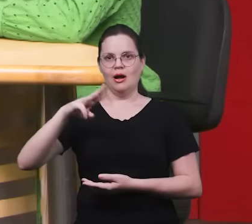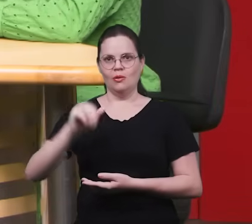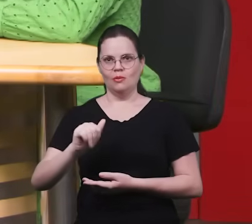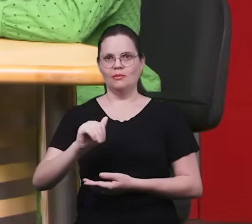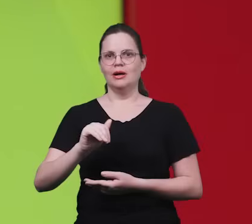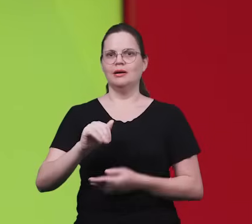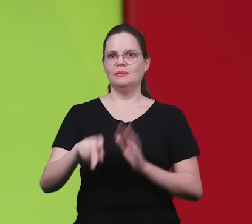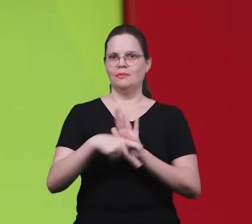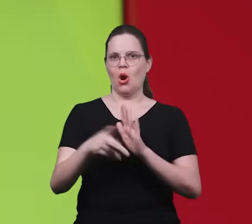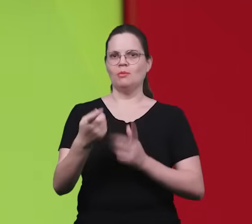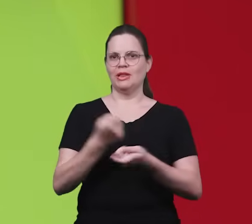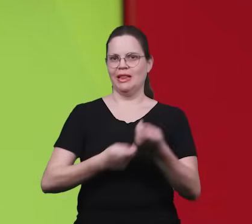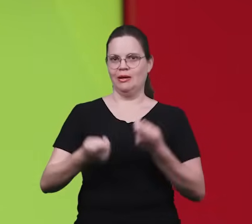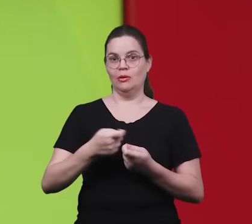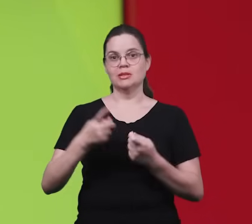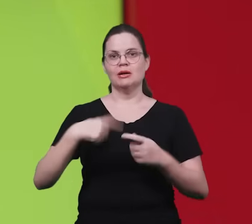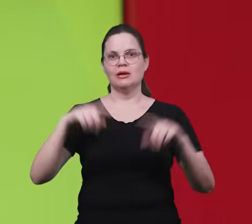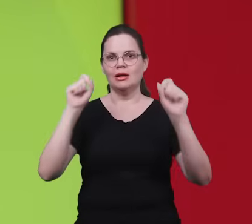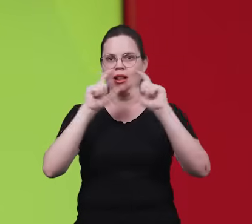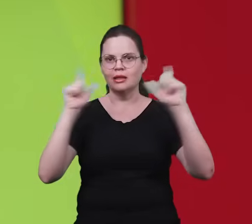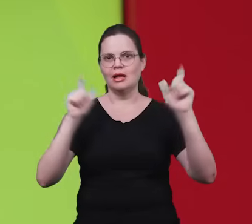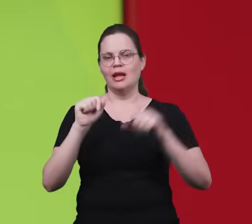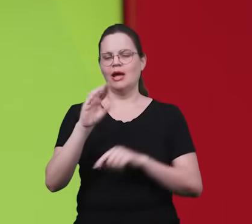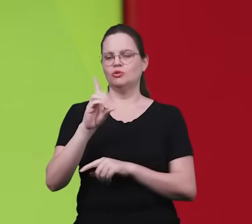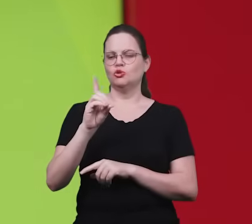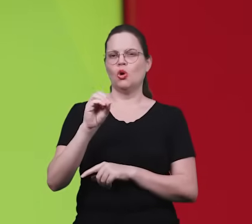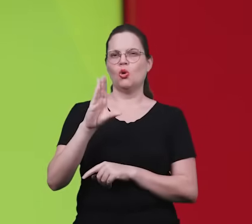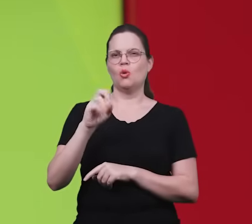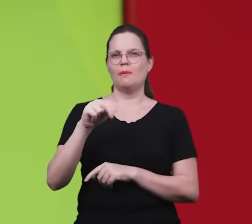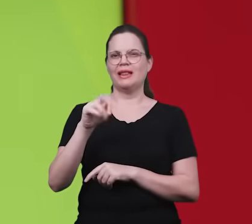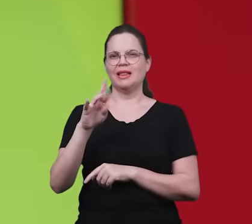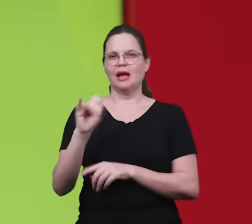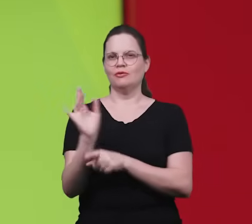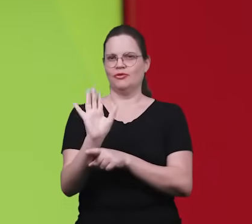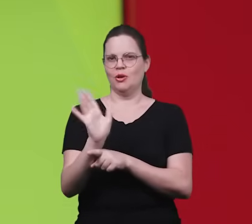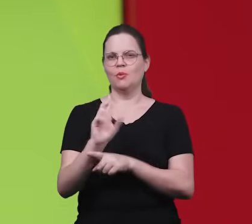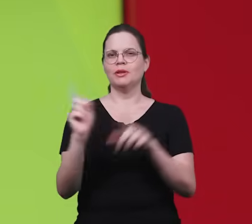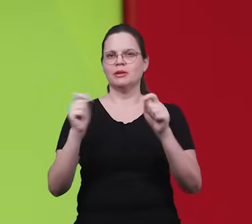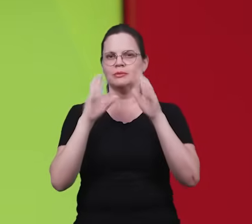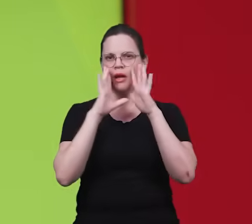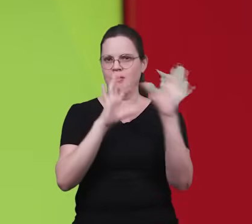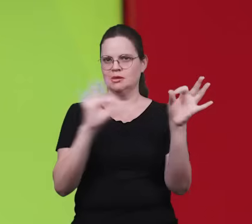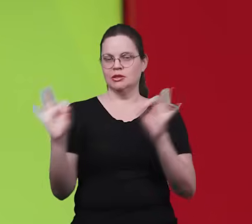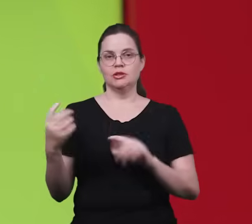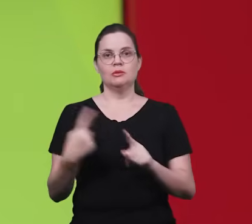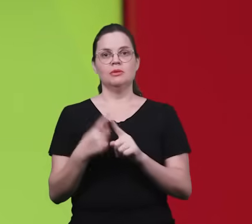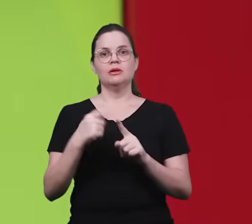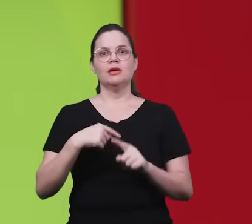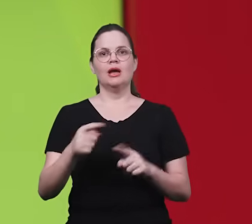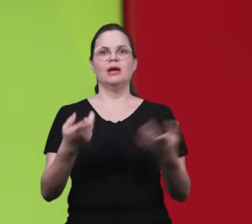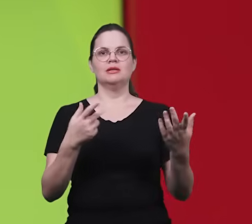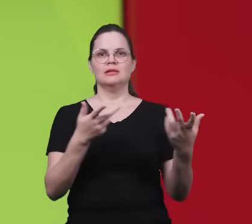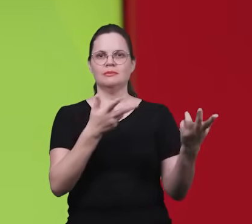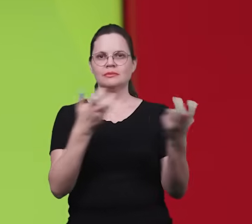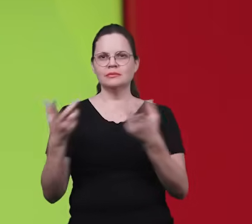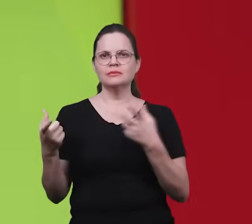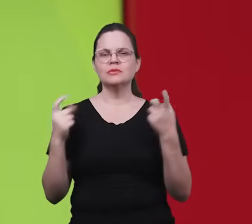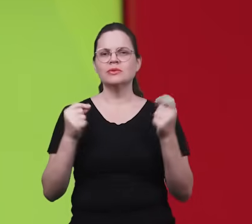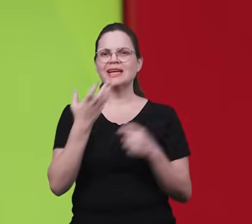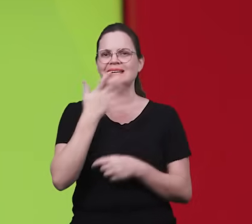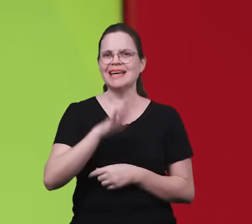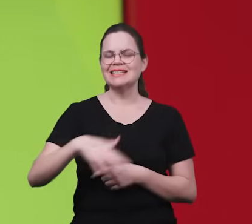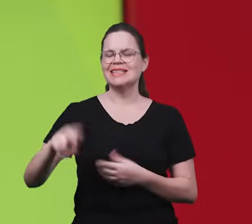alertar nós, pais, mães, para os perigos dessa exposição que as crianças estão tendo a todo o tempo do marketing,